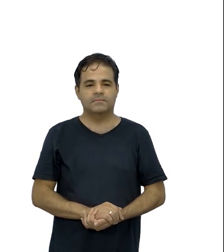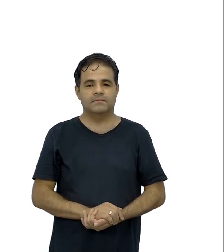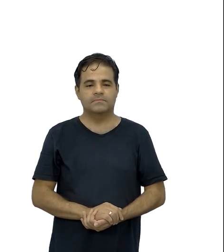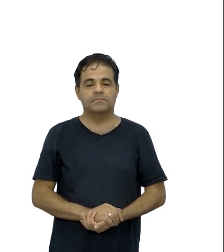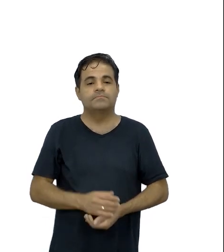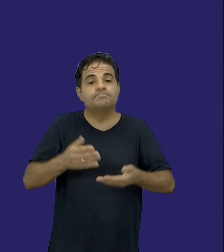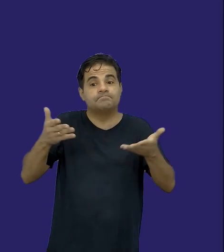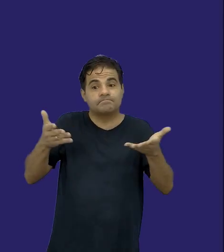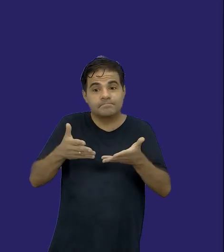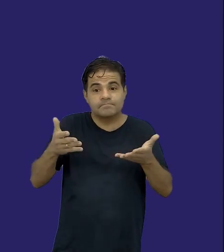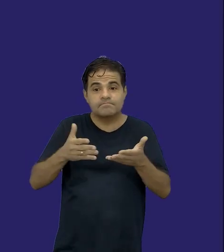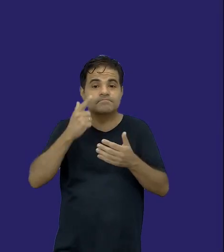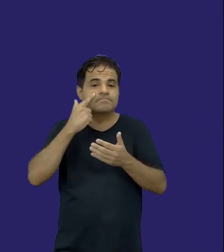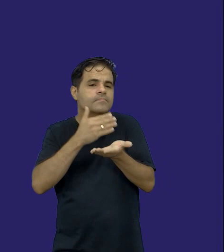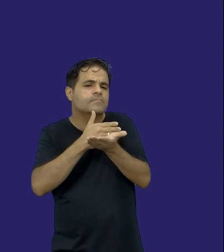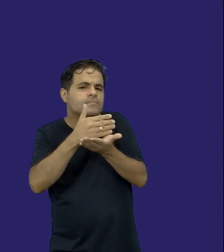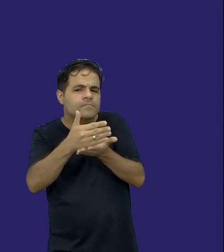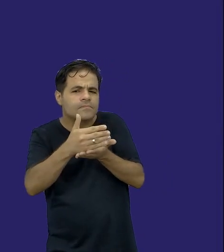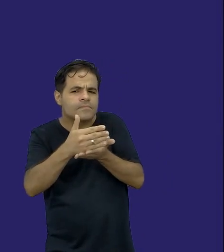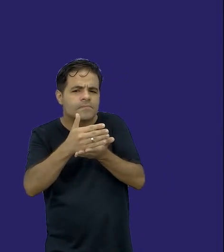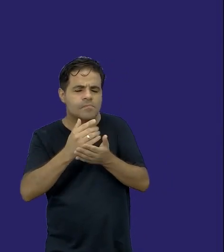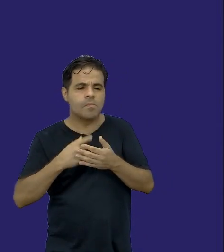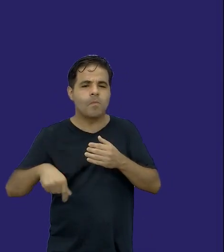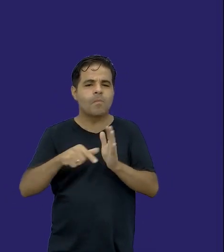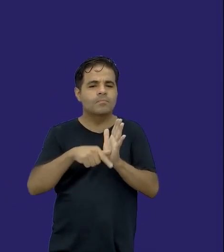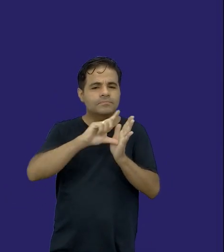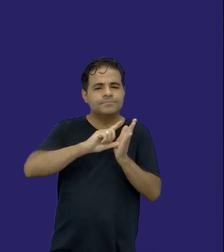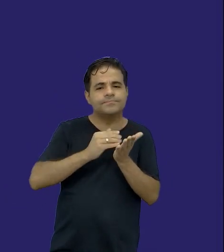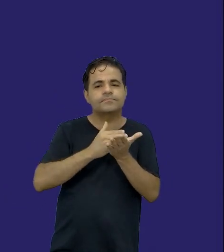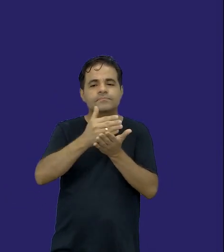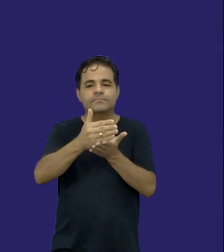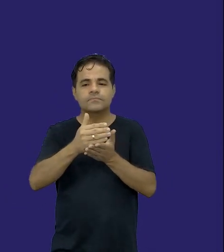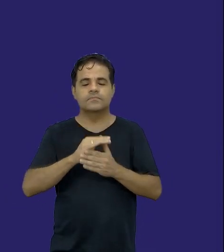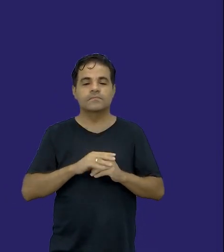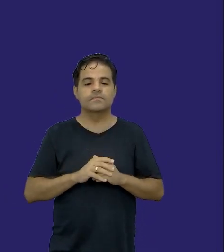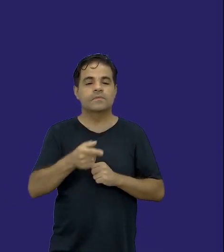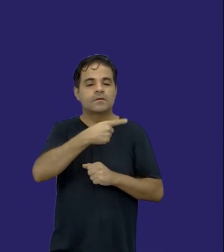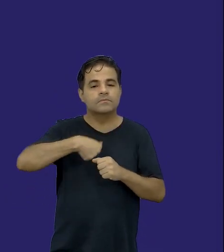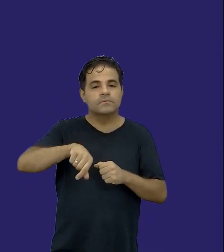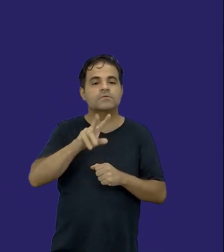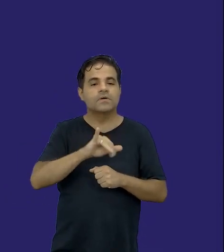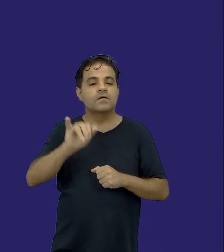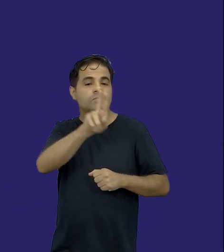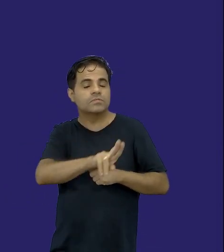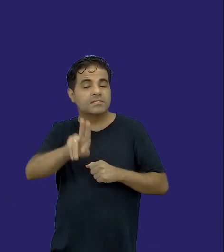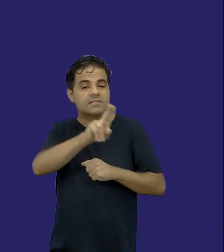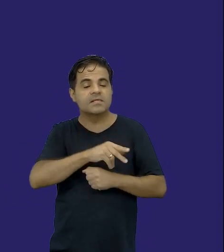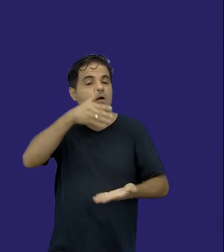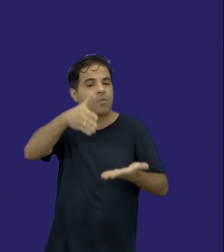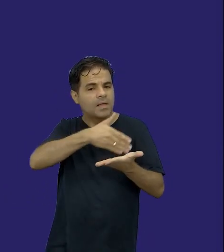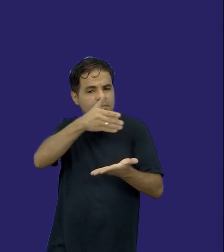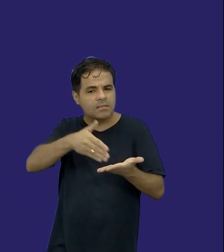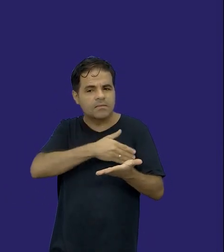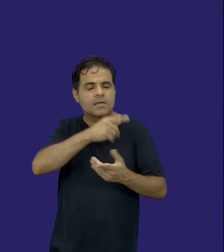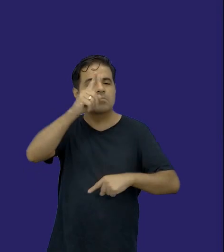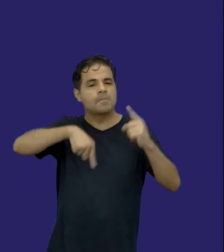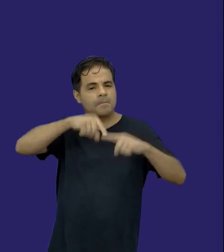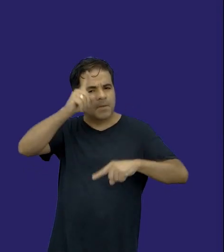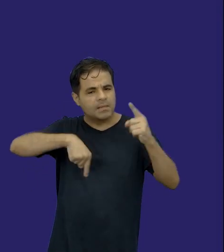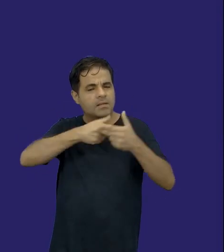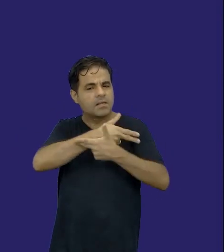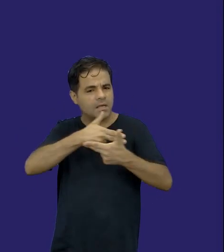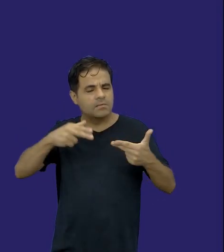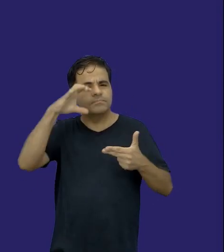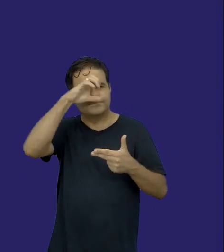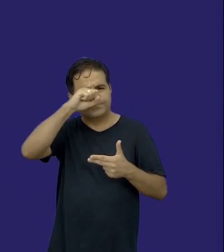Bom, vamos lá então, começou um pouquinho antes aqui. Então, nós vamos utilizar aqui o caderno material, né,